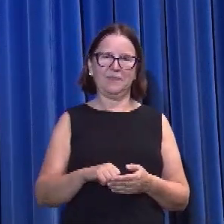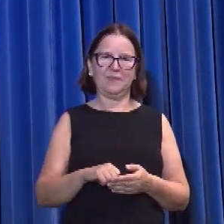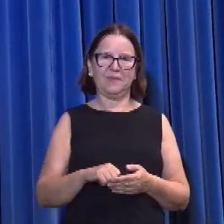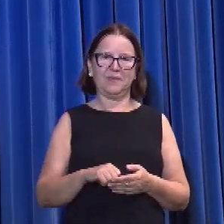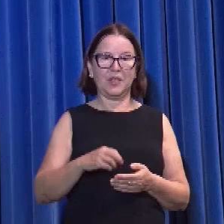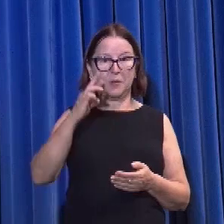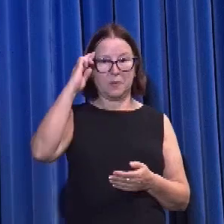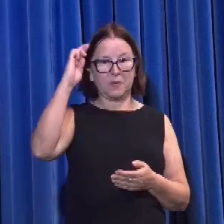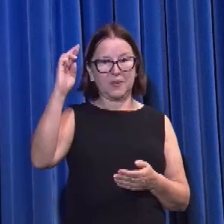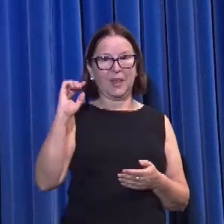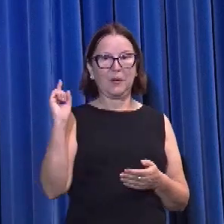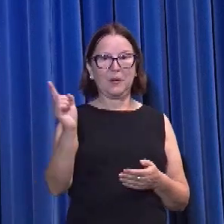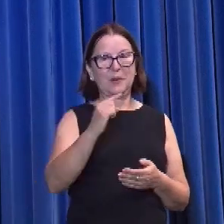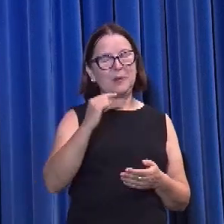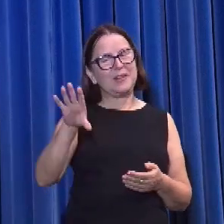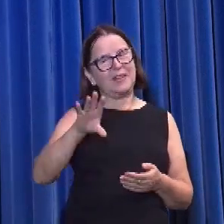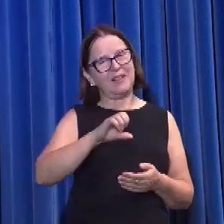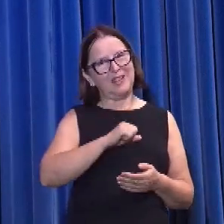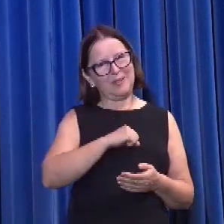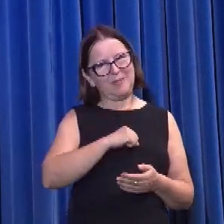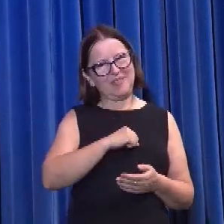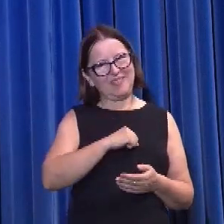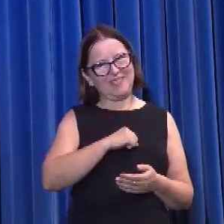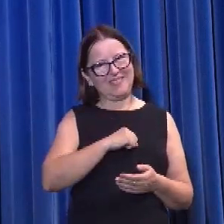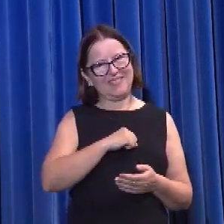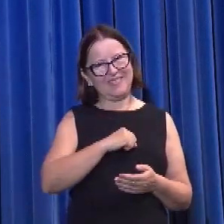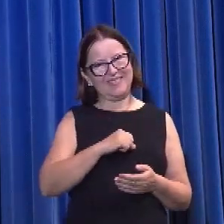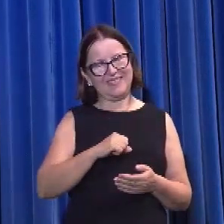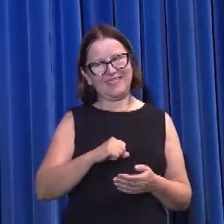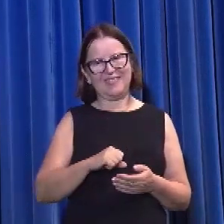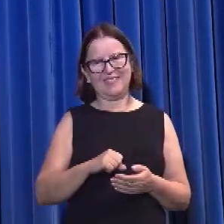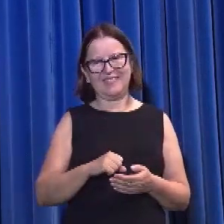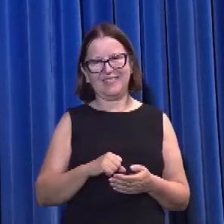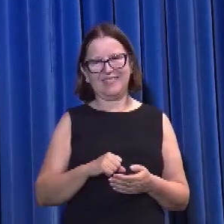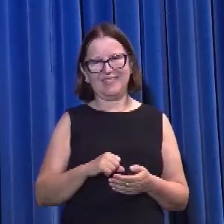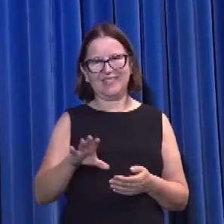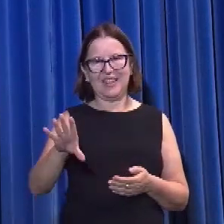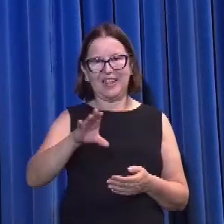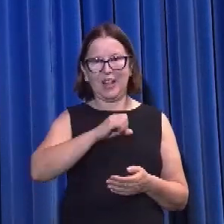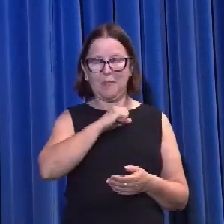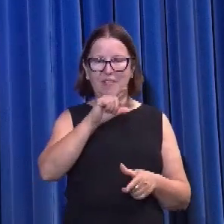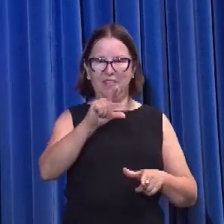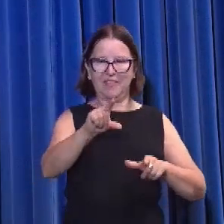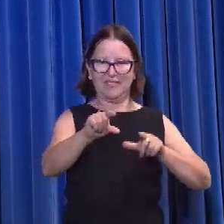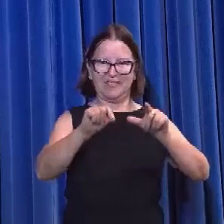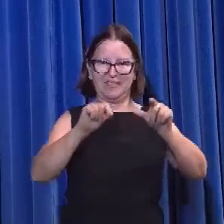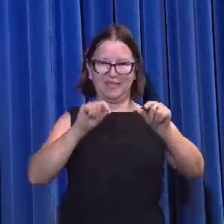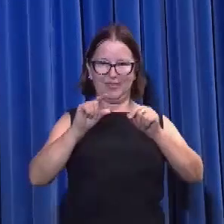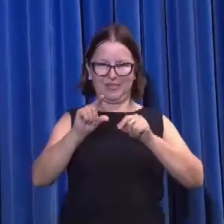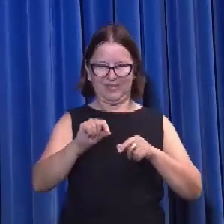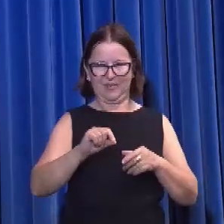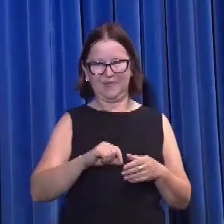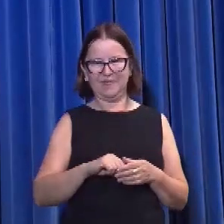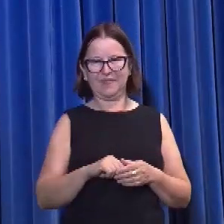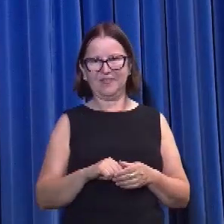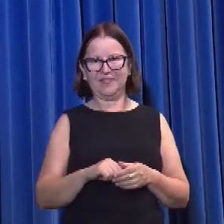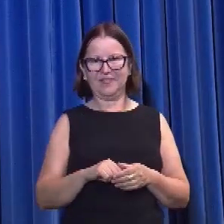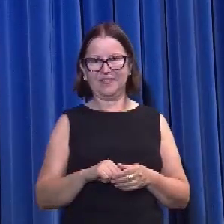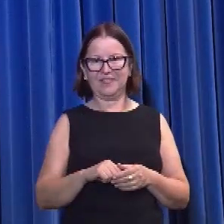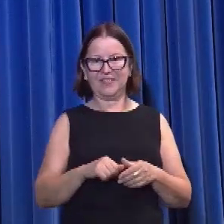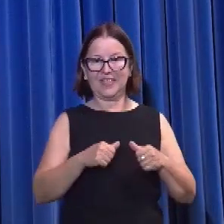amou com um amor eletivo. Esse é o estágio do